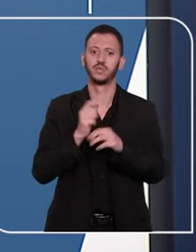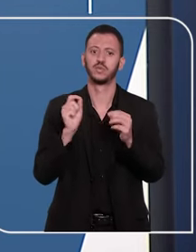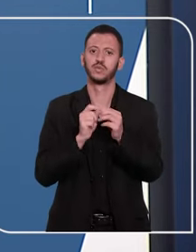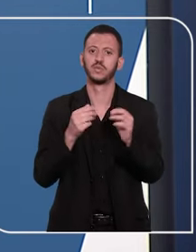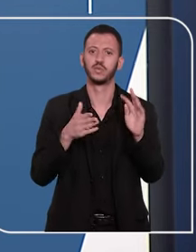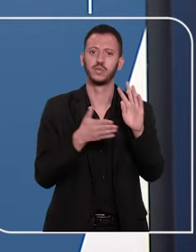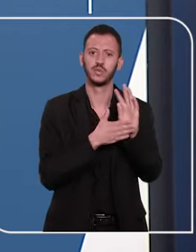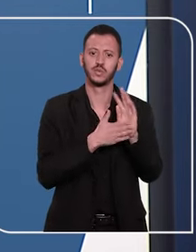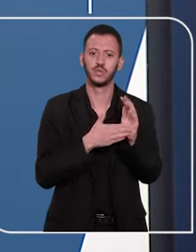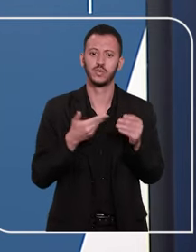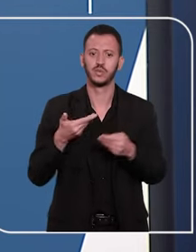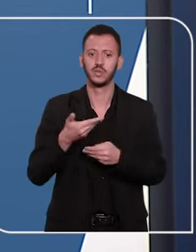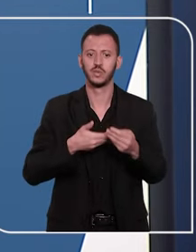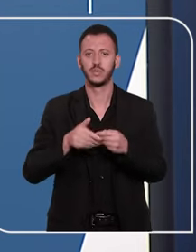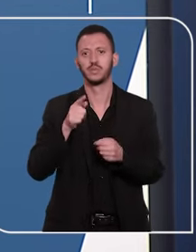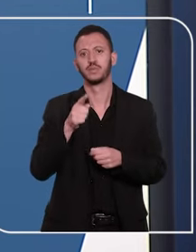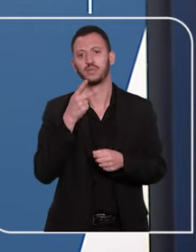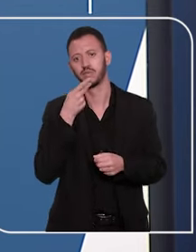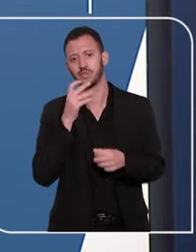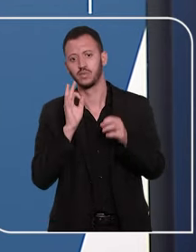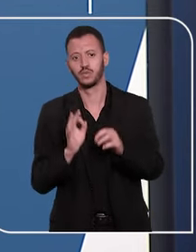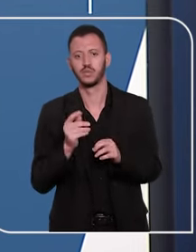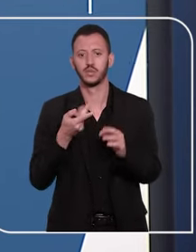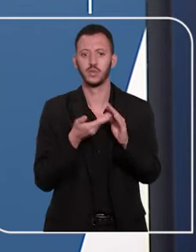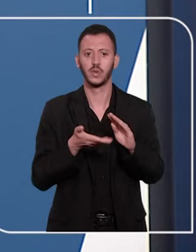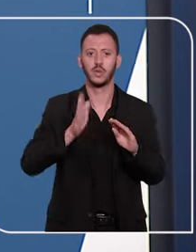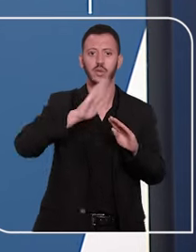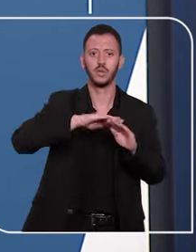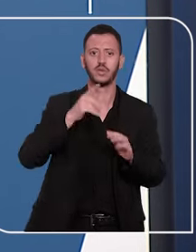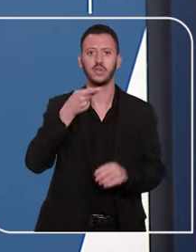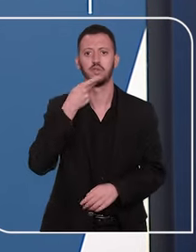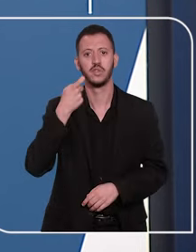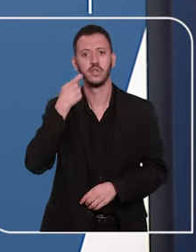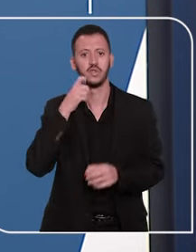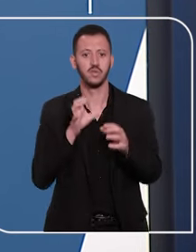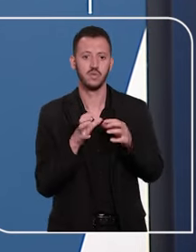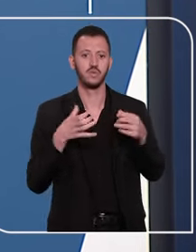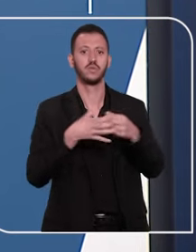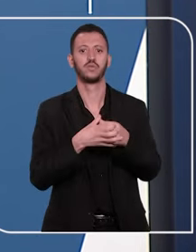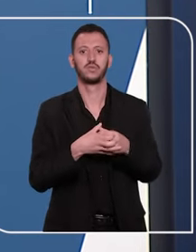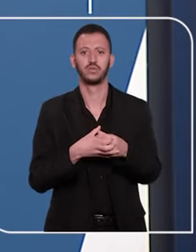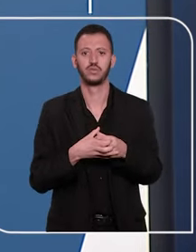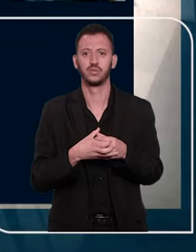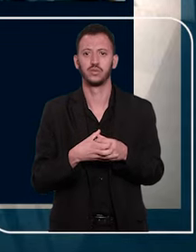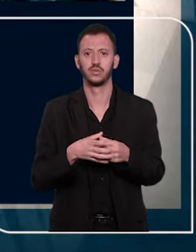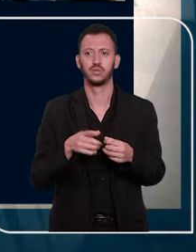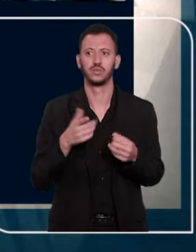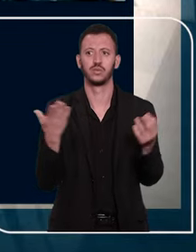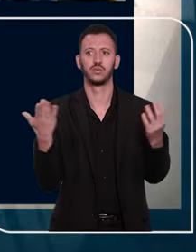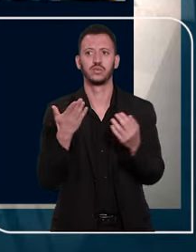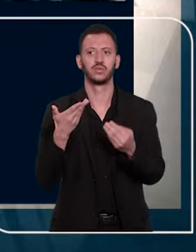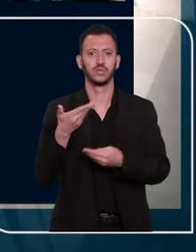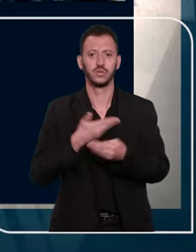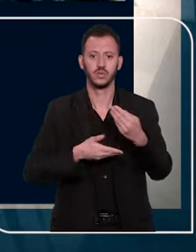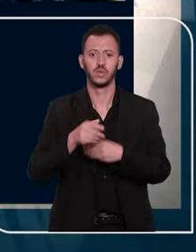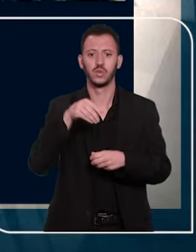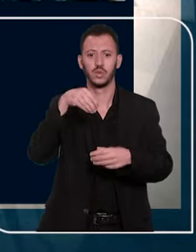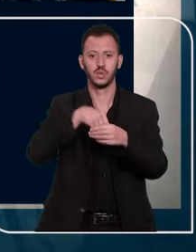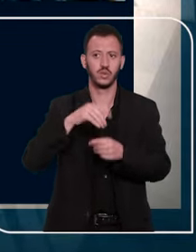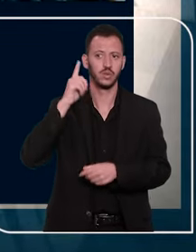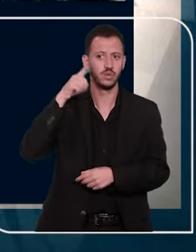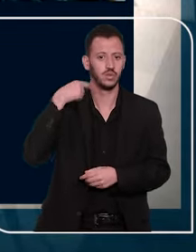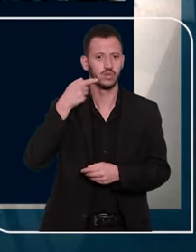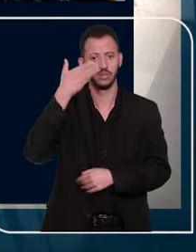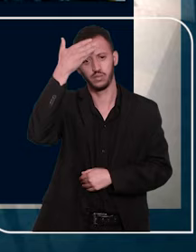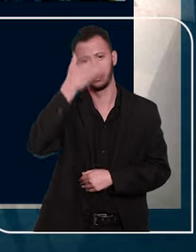profissional e fazer acordo de colaboração premiada foi o que decidiu a sexta turma o colegiado ou a